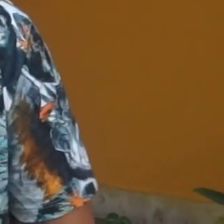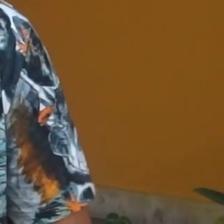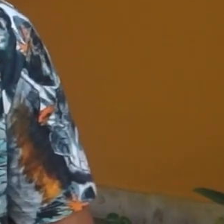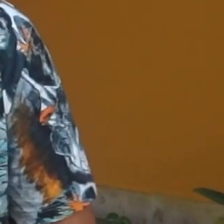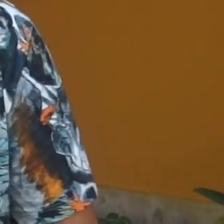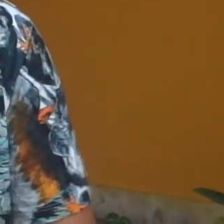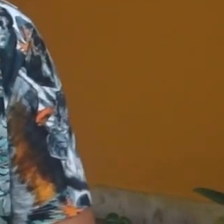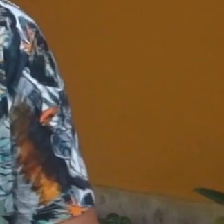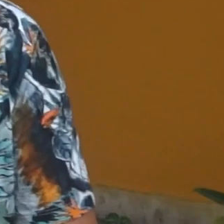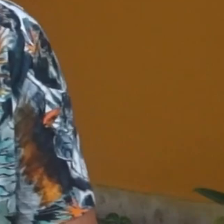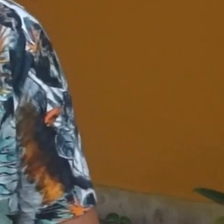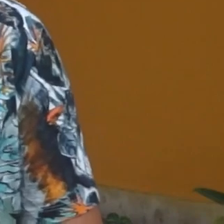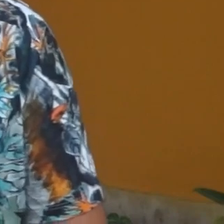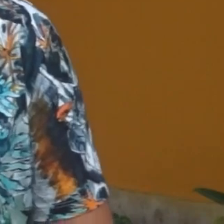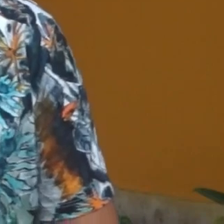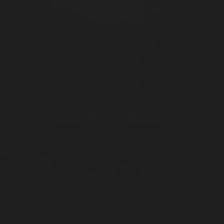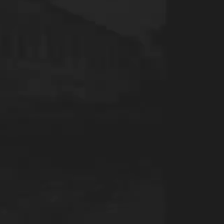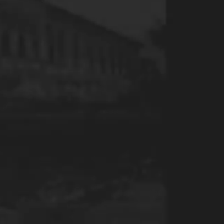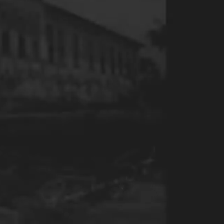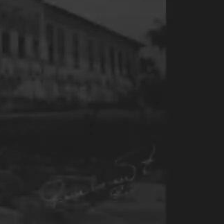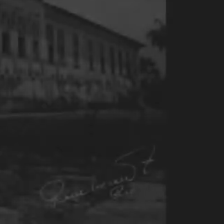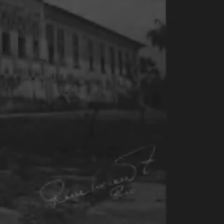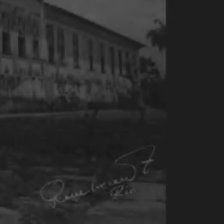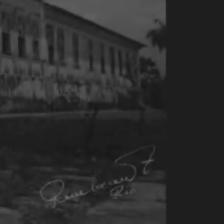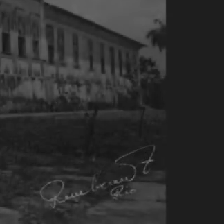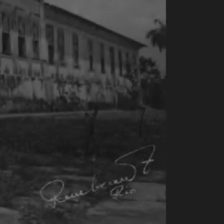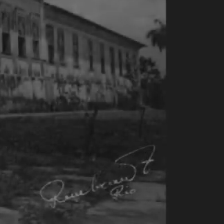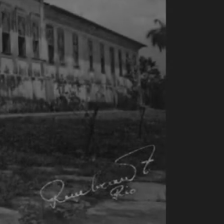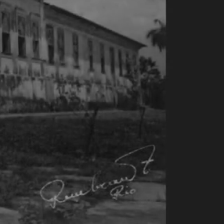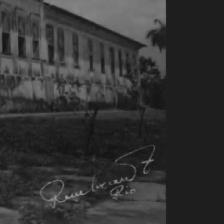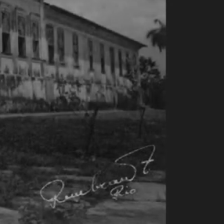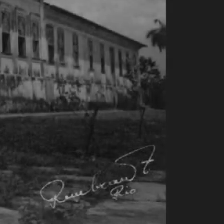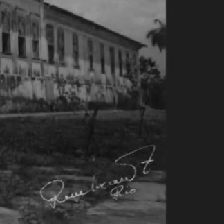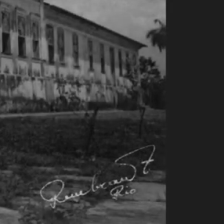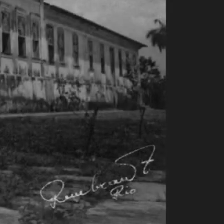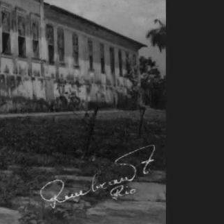não só de Nova Iguaçu, mas da Baixada Fluminense.